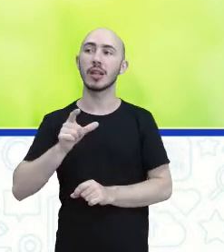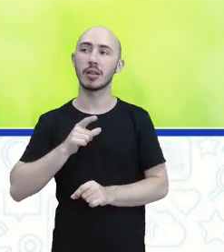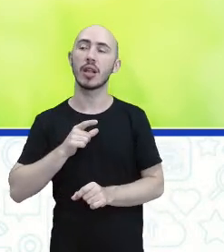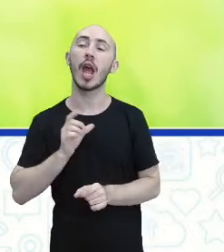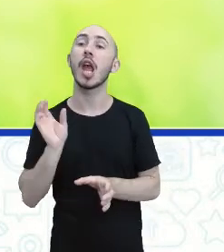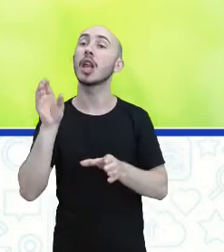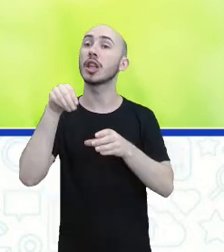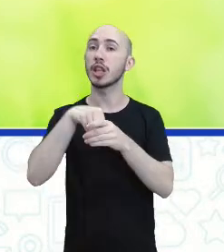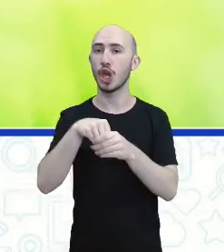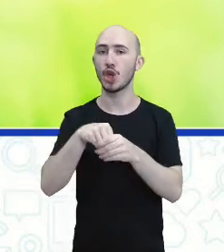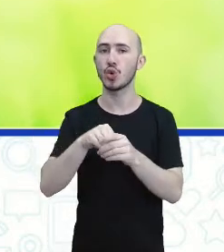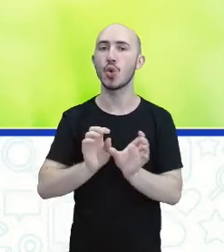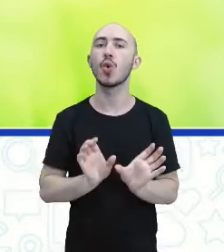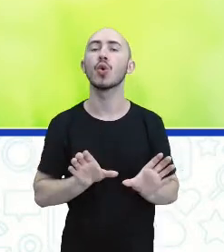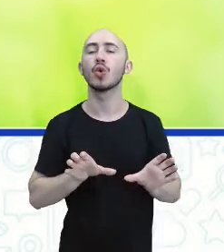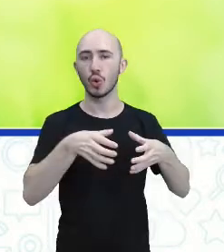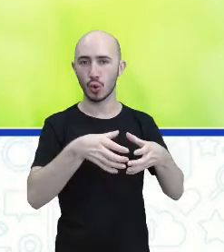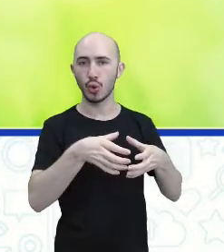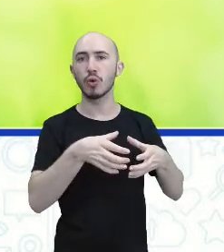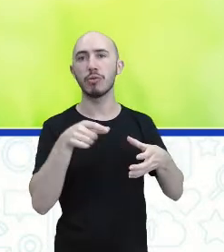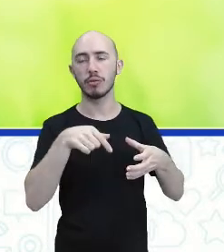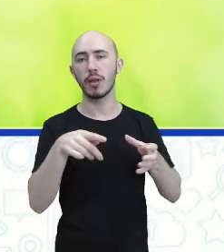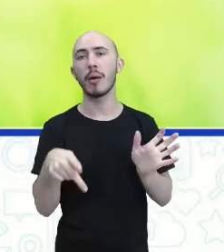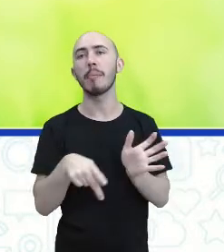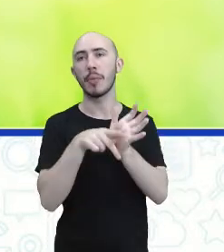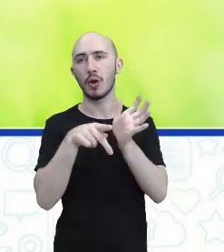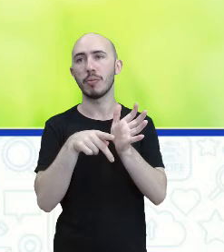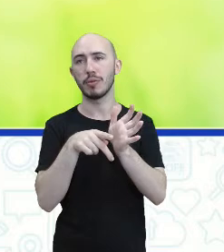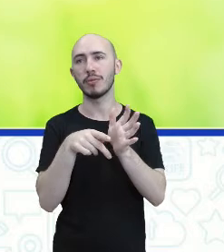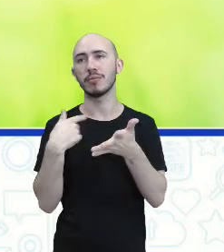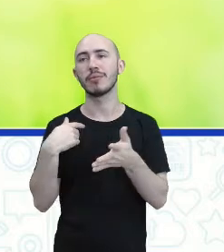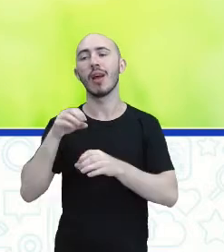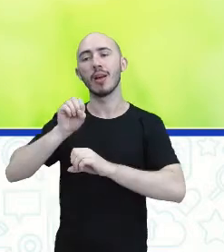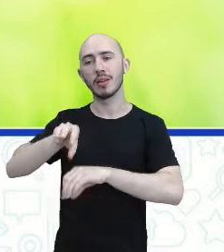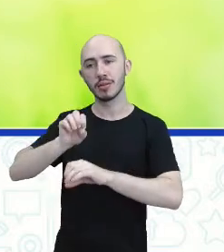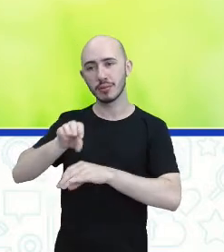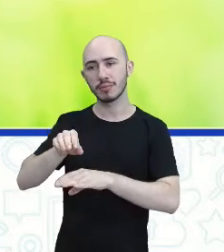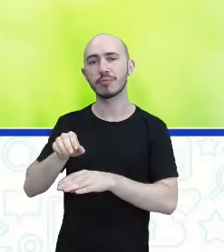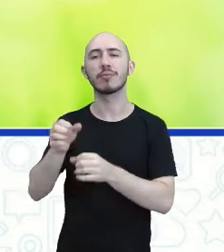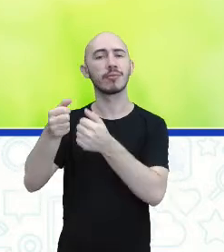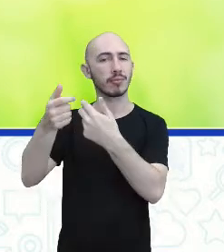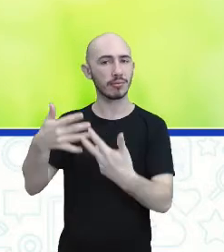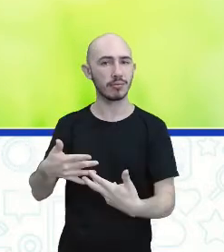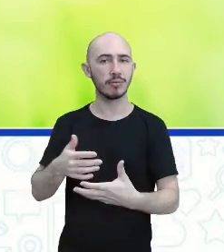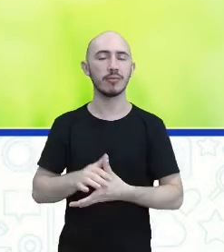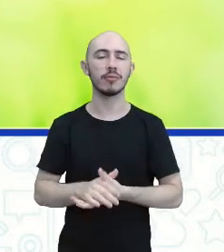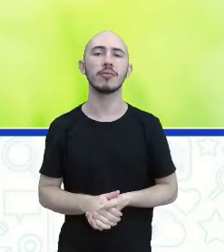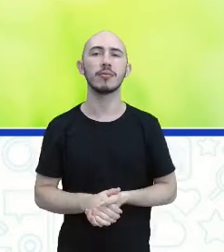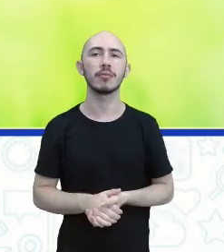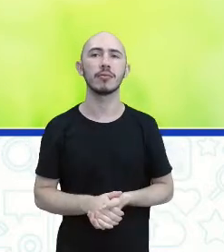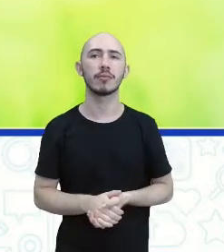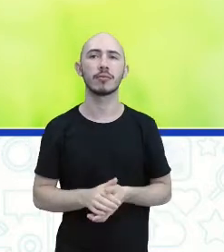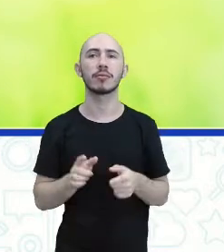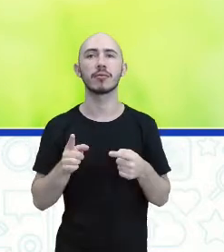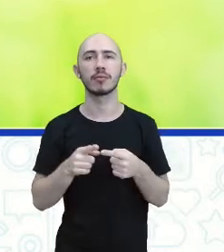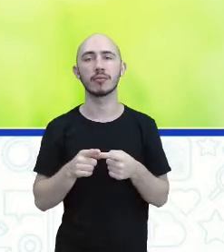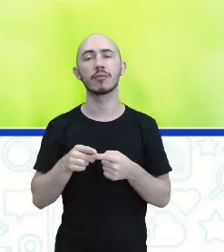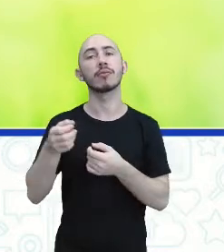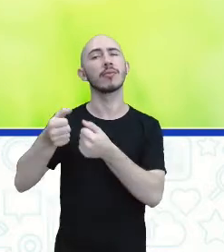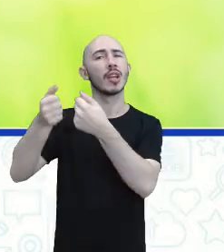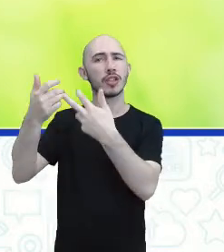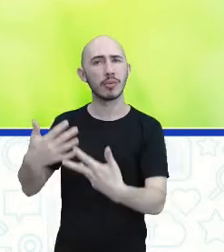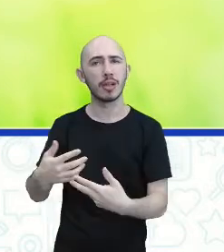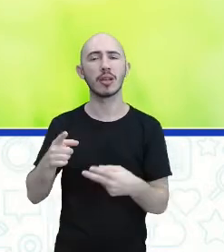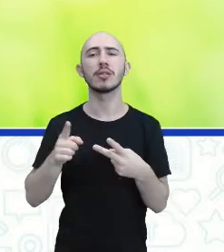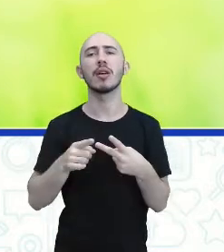que fazem parte desse agrupamento da ordem do instruir e descrever. As instruções,